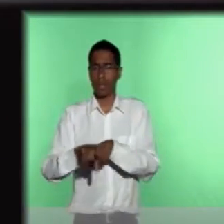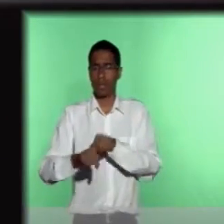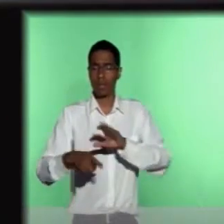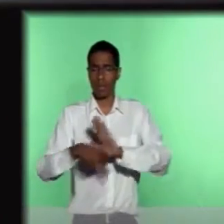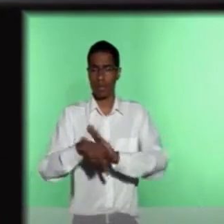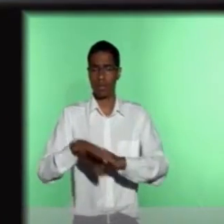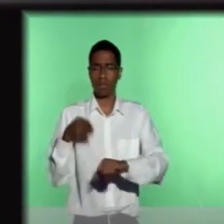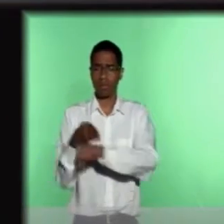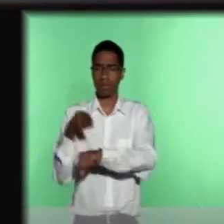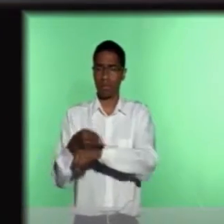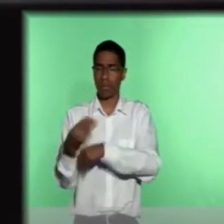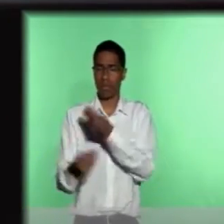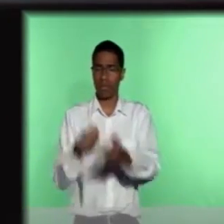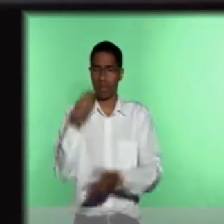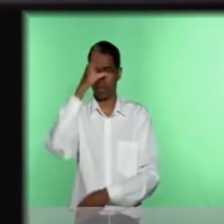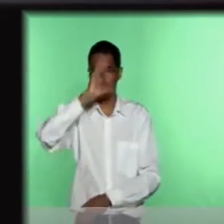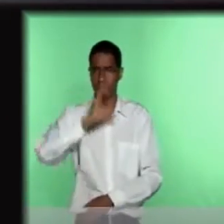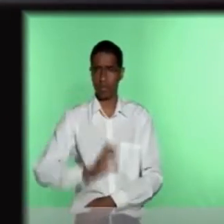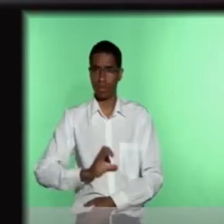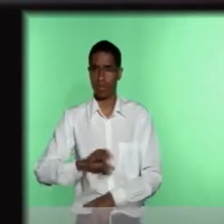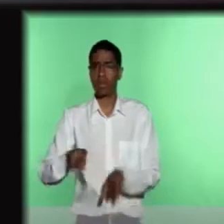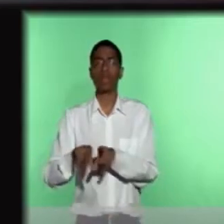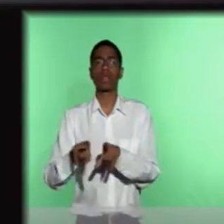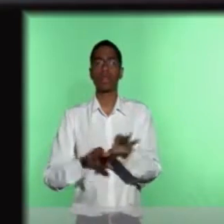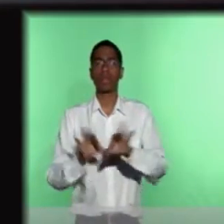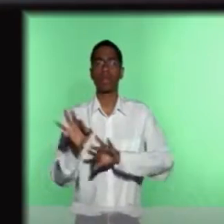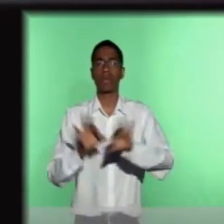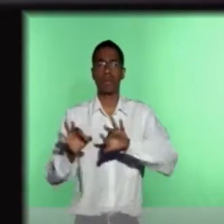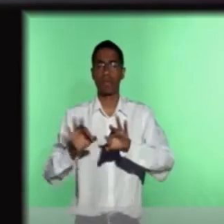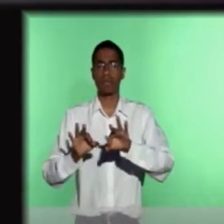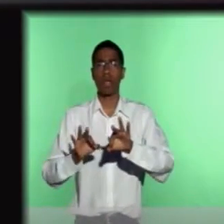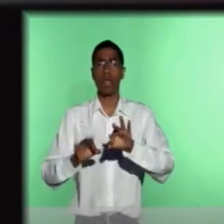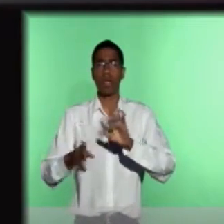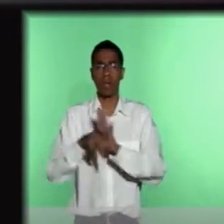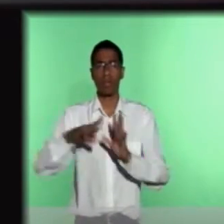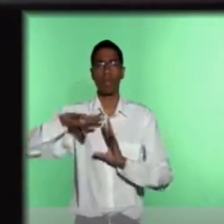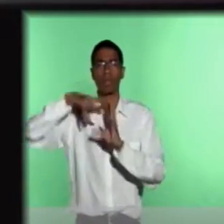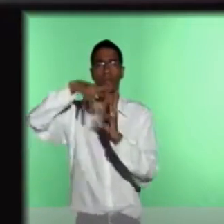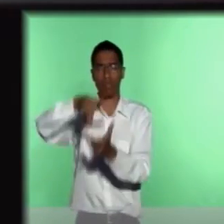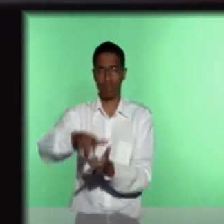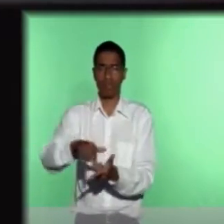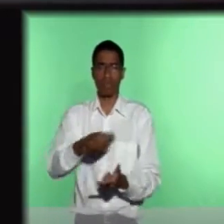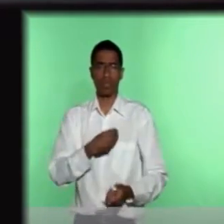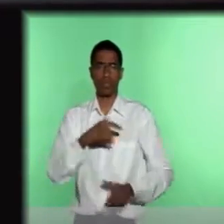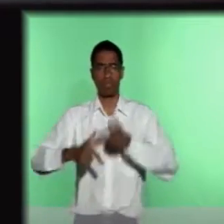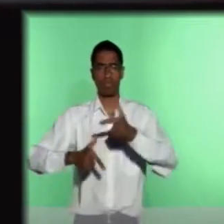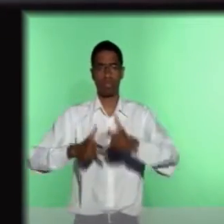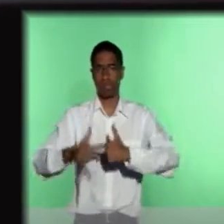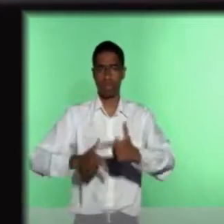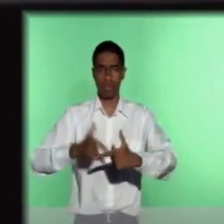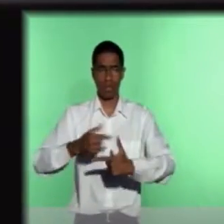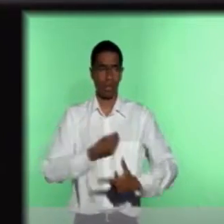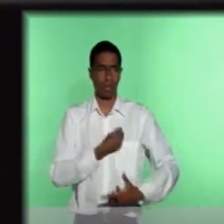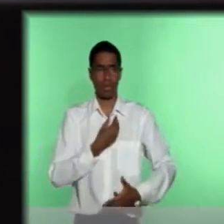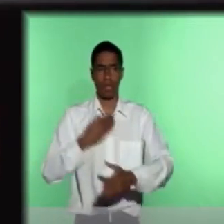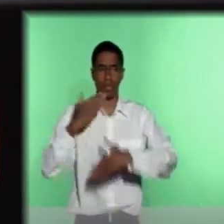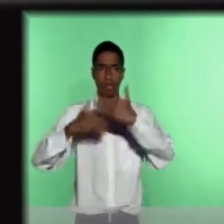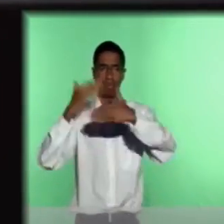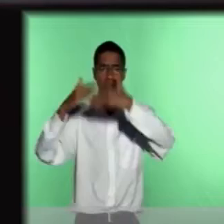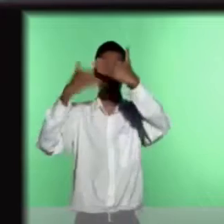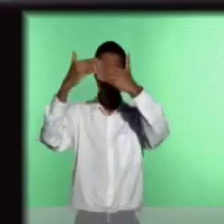cidadã e para a sua preparação para o mundo do trabalho, para a vida produtiva. Só que a gente está distante de realizar